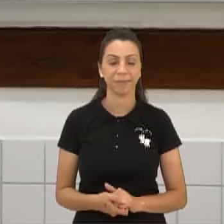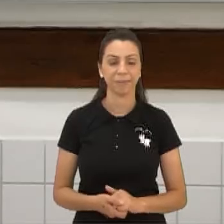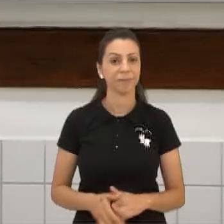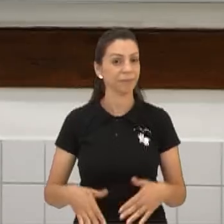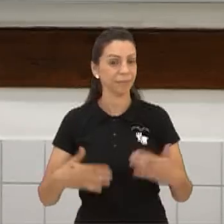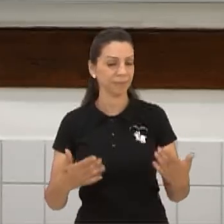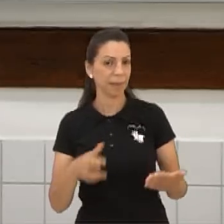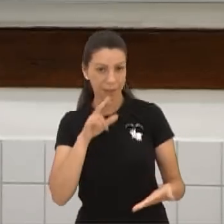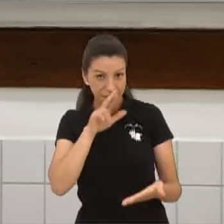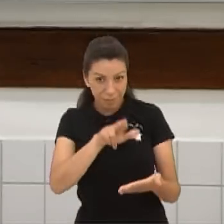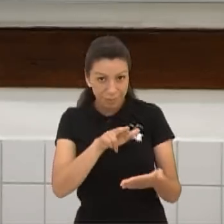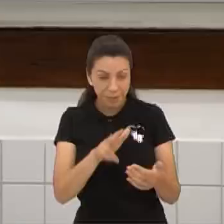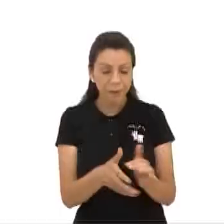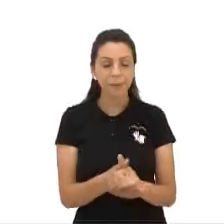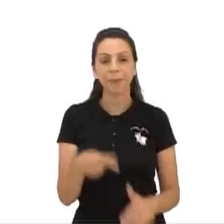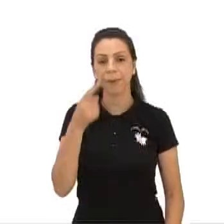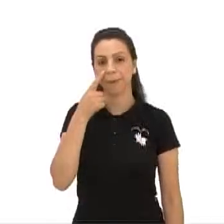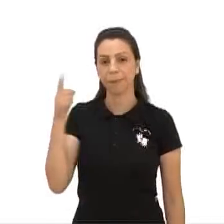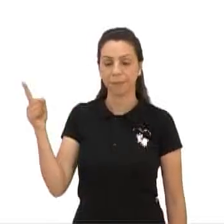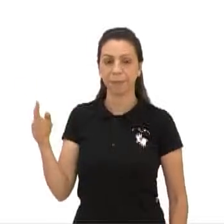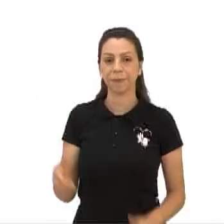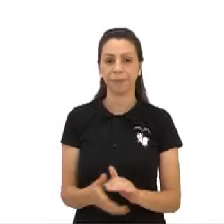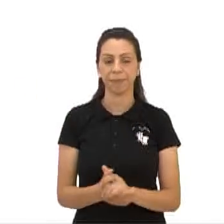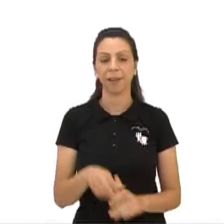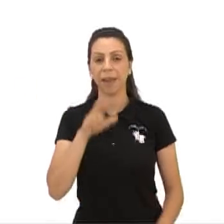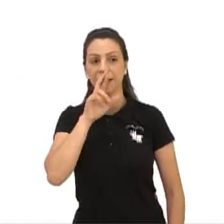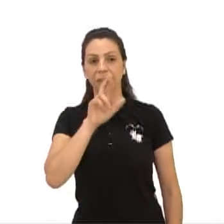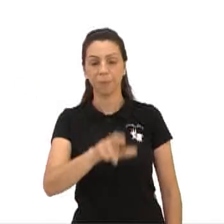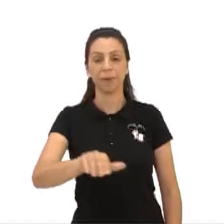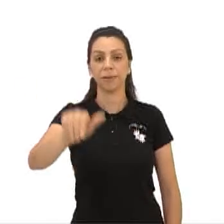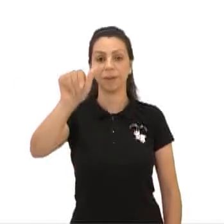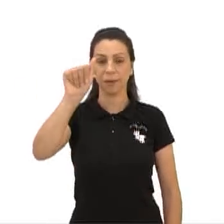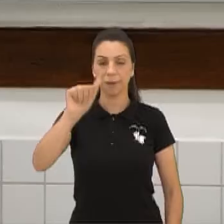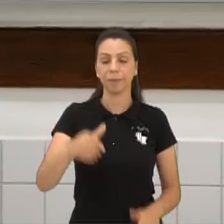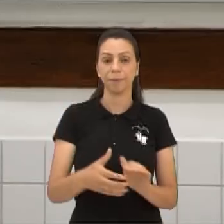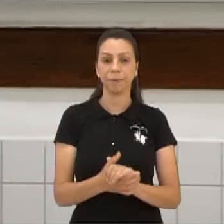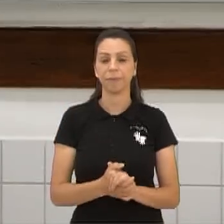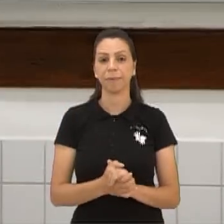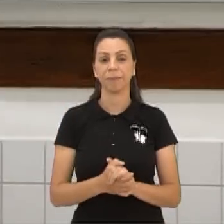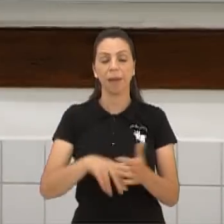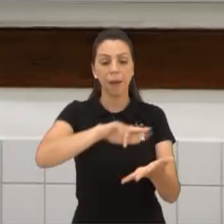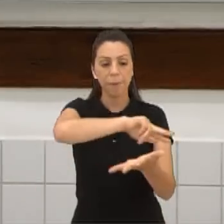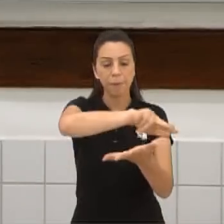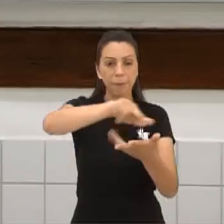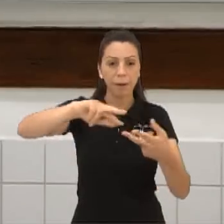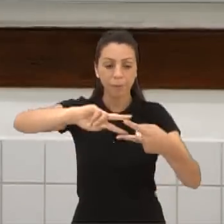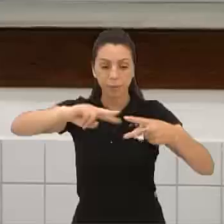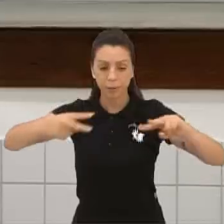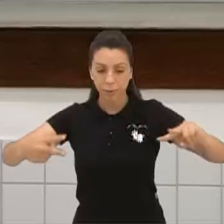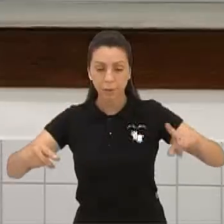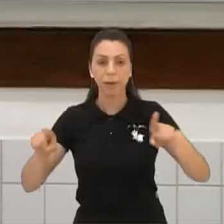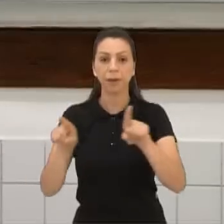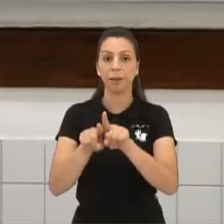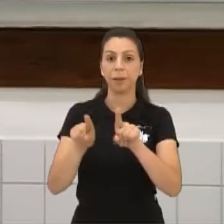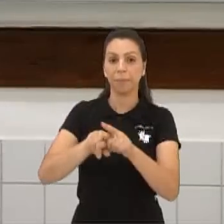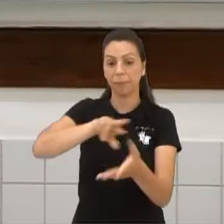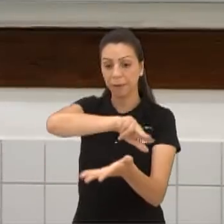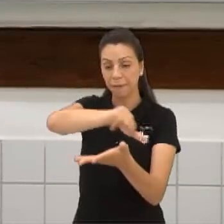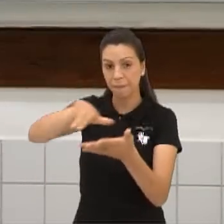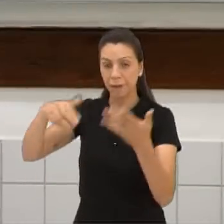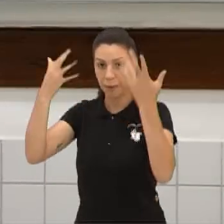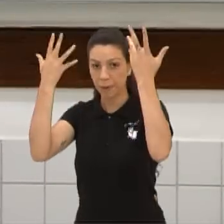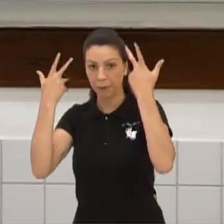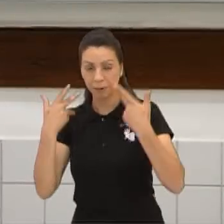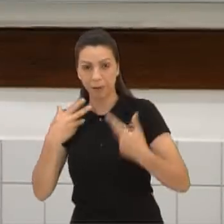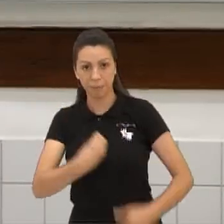Daí, pessoal, responderam? Olha lá, ó, alternativa A, a diversidade genética e diversidade de espécies. Pessoal, até a próxima aula.